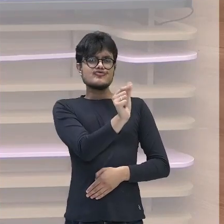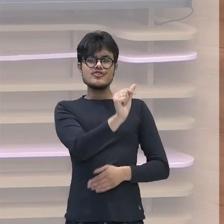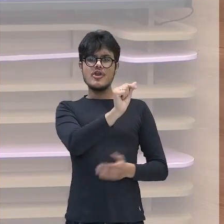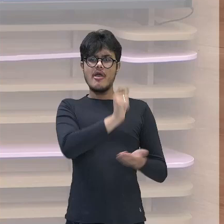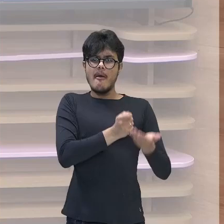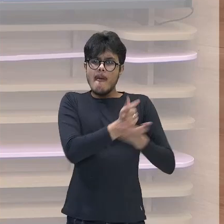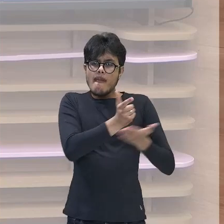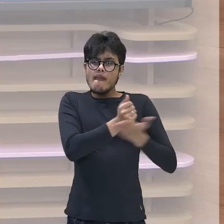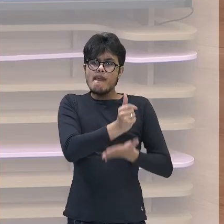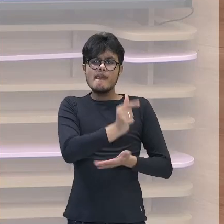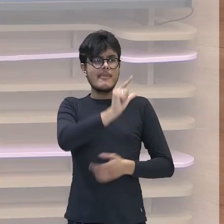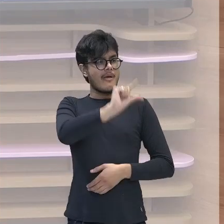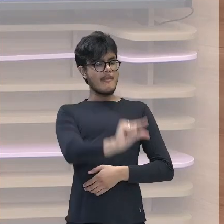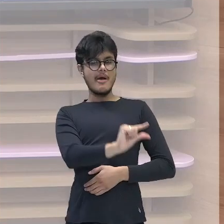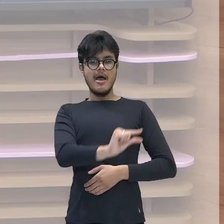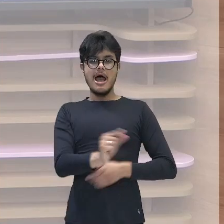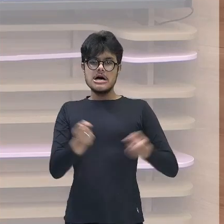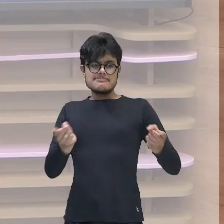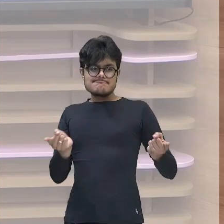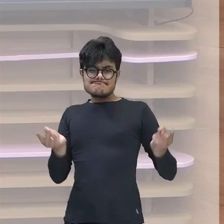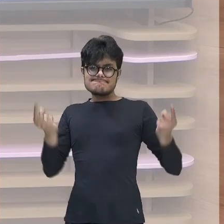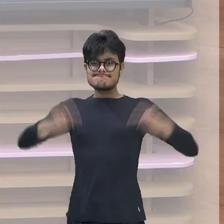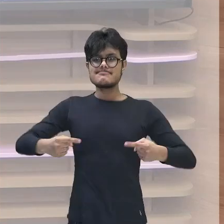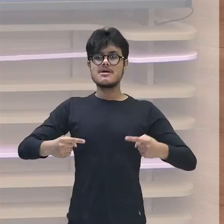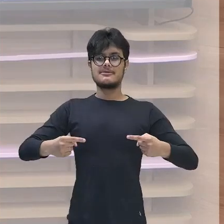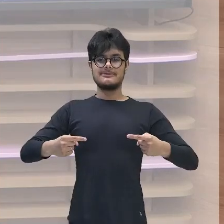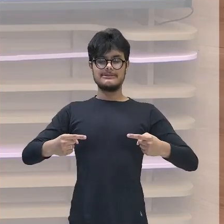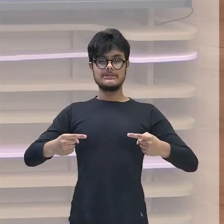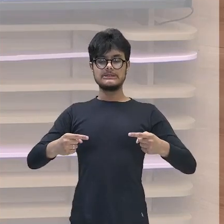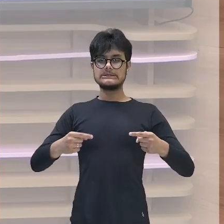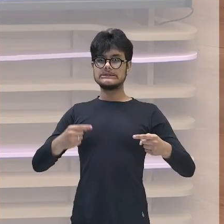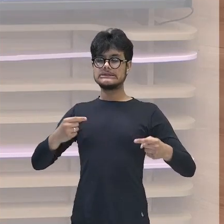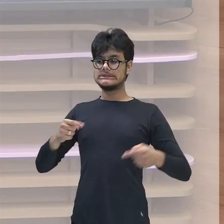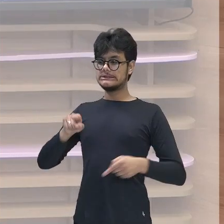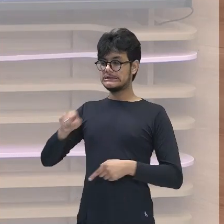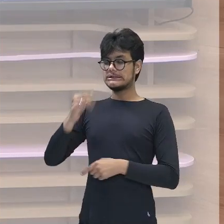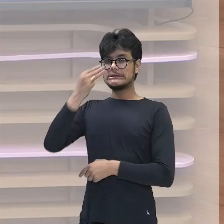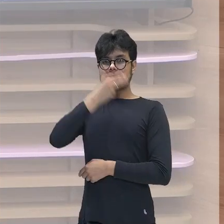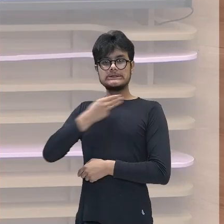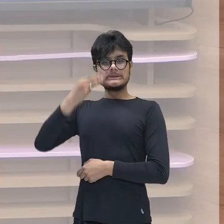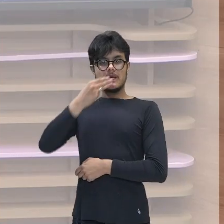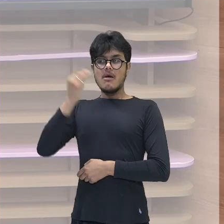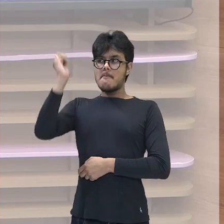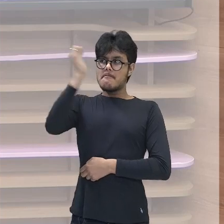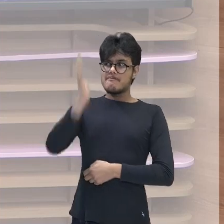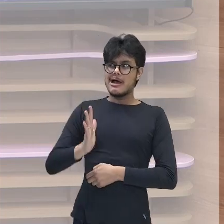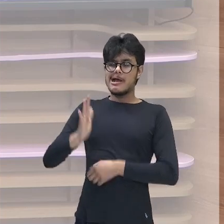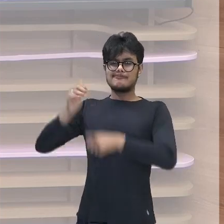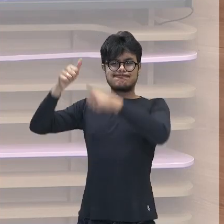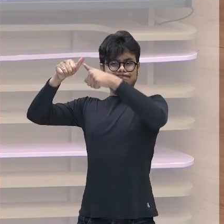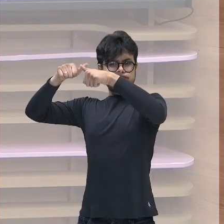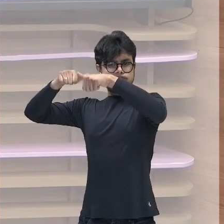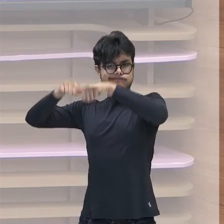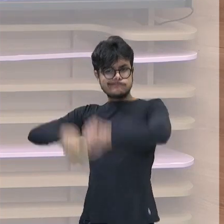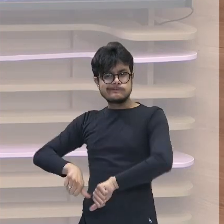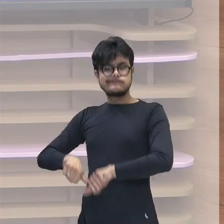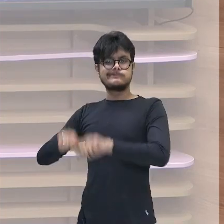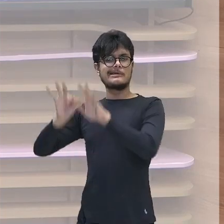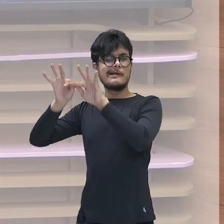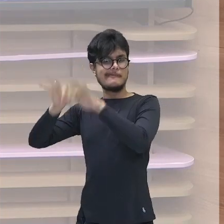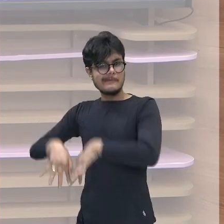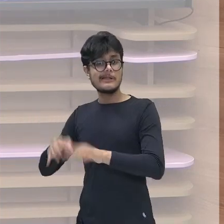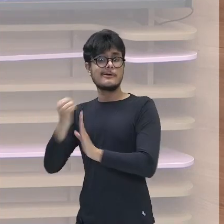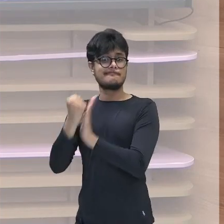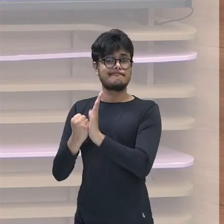ter concorrência com o açúcar das Antilhas, o que levou à decadência do ciclo da cana-de-açúcar no final do século